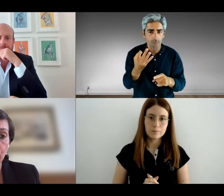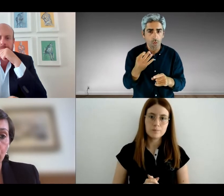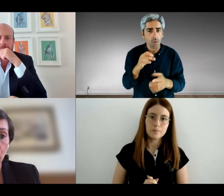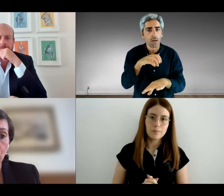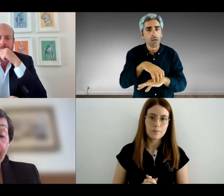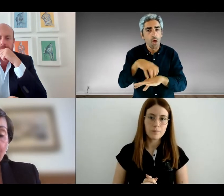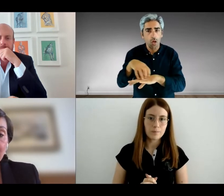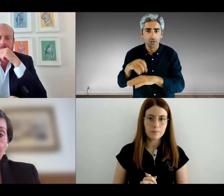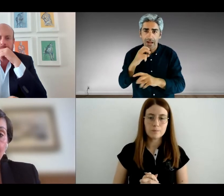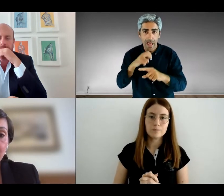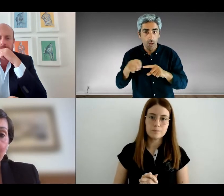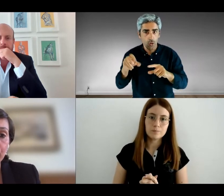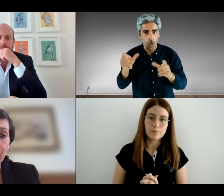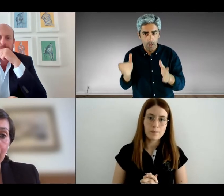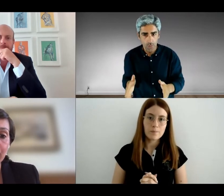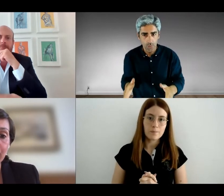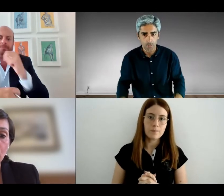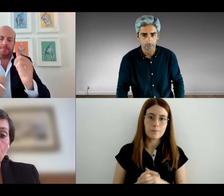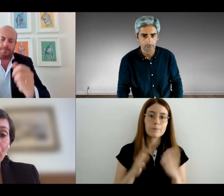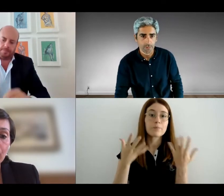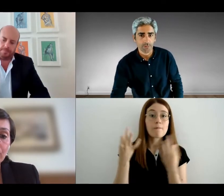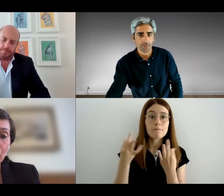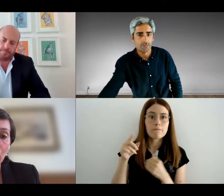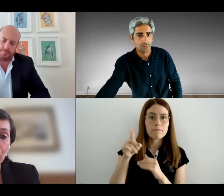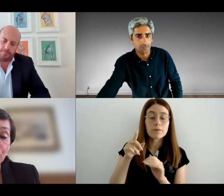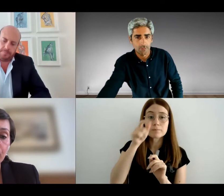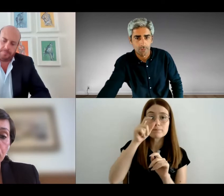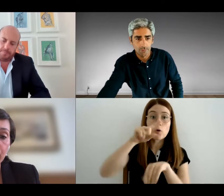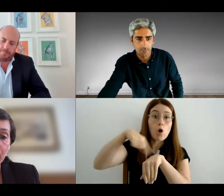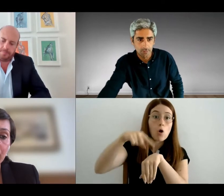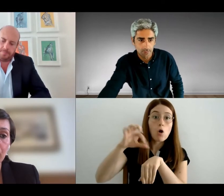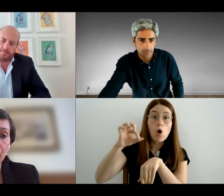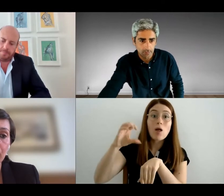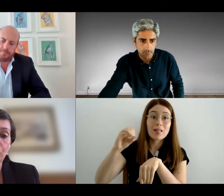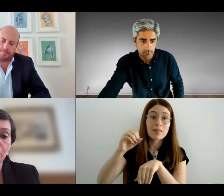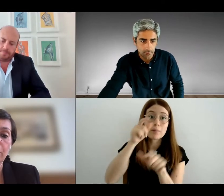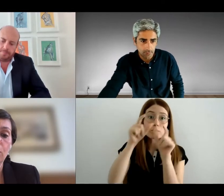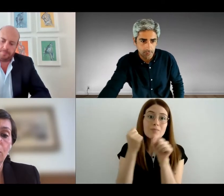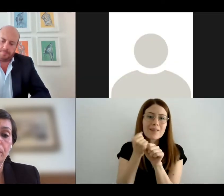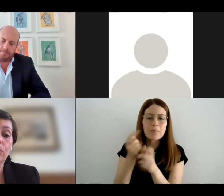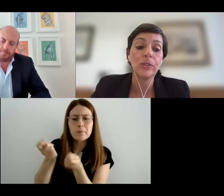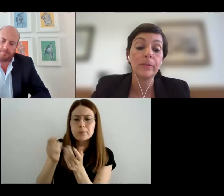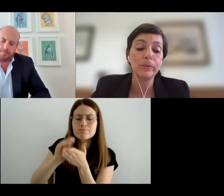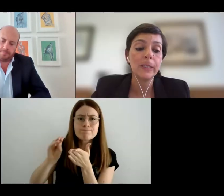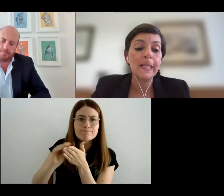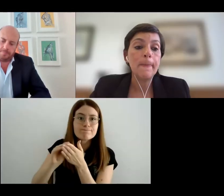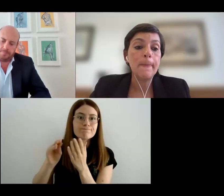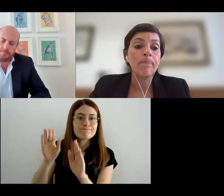eletrónicos e que efetivamente vieram retirar 80 horas por dia de trabalho administrativo com o passar do